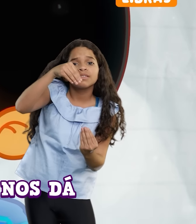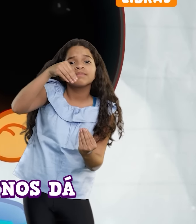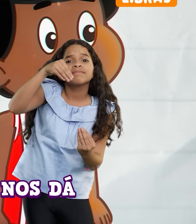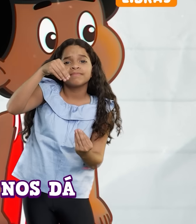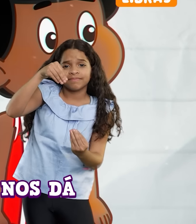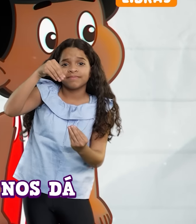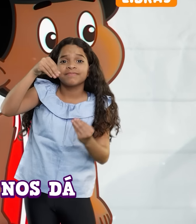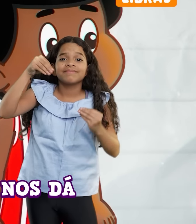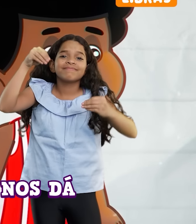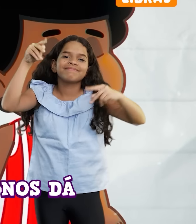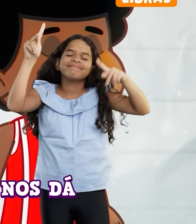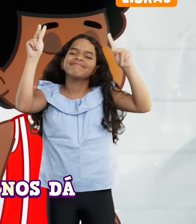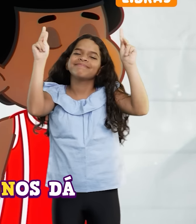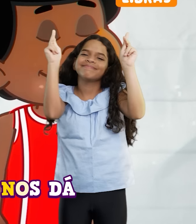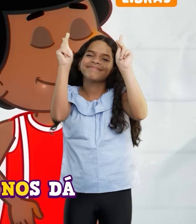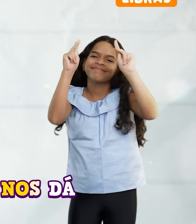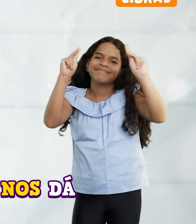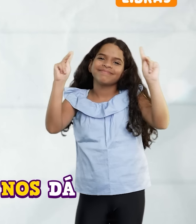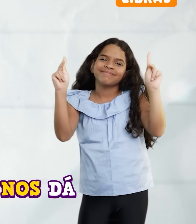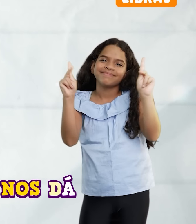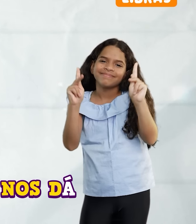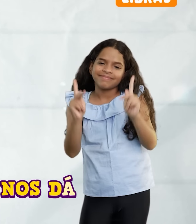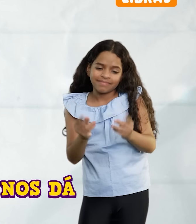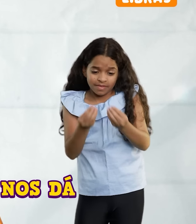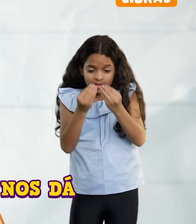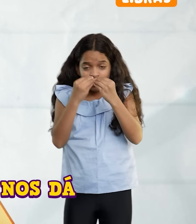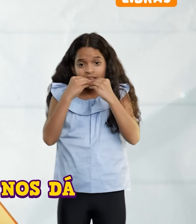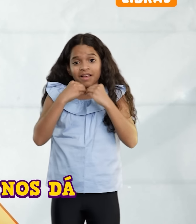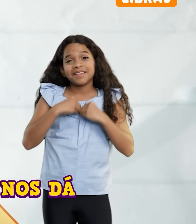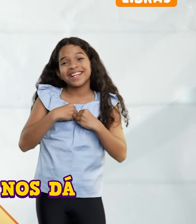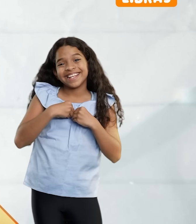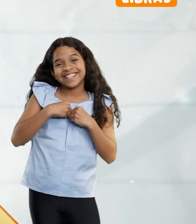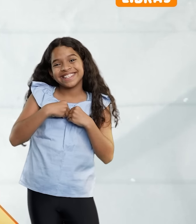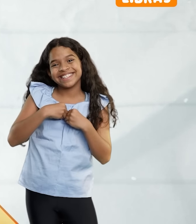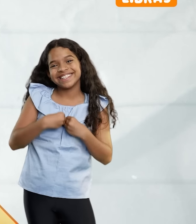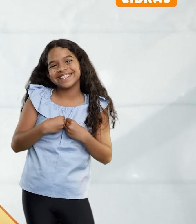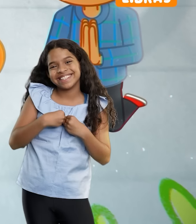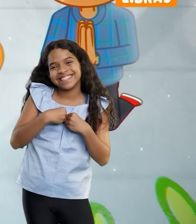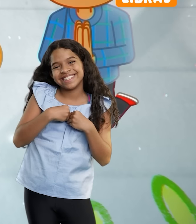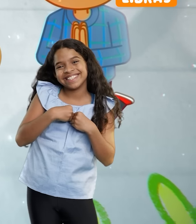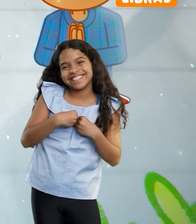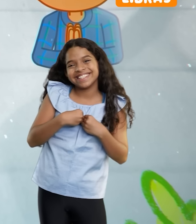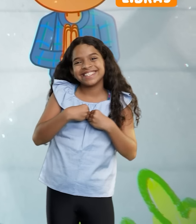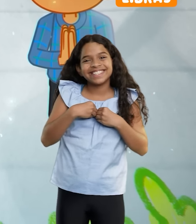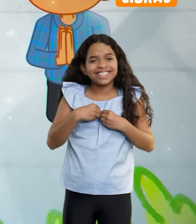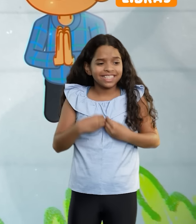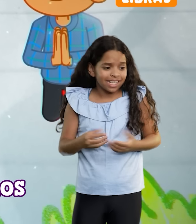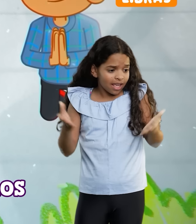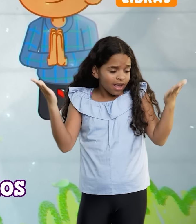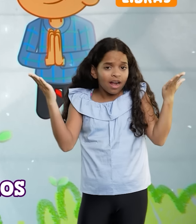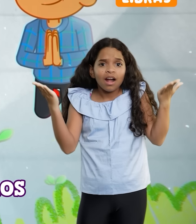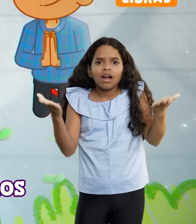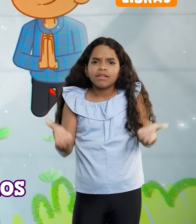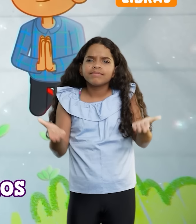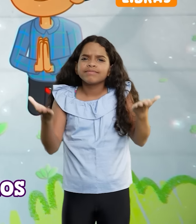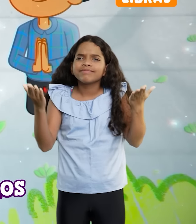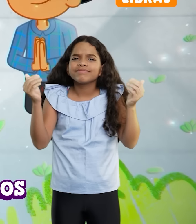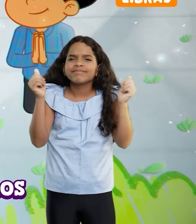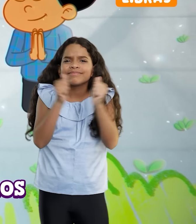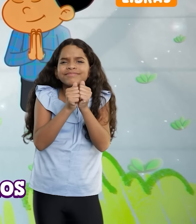refrigério pra alma nos dar. E agora